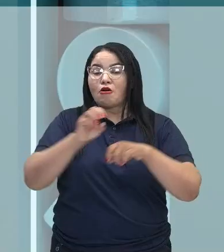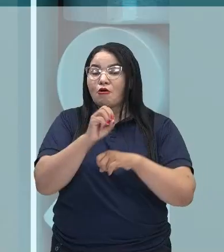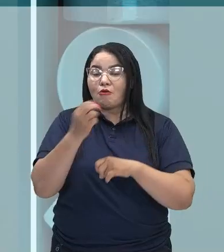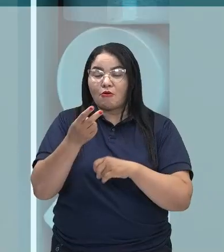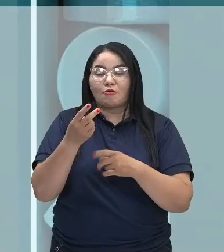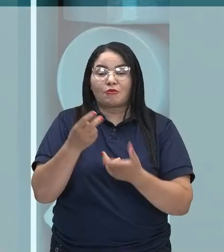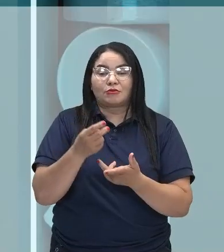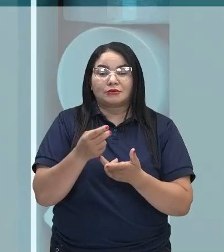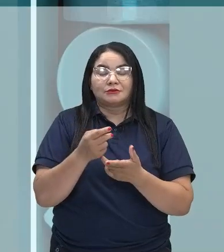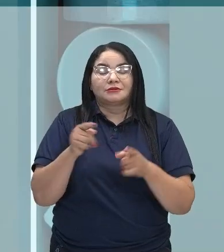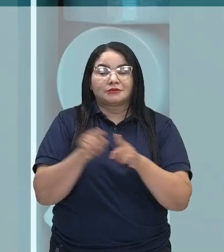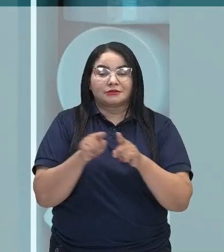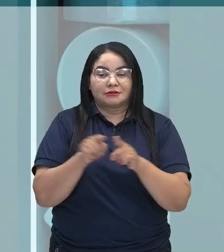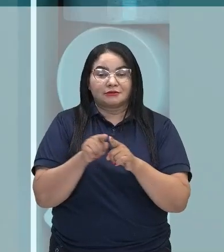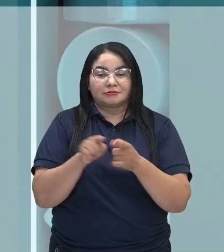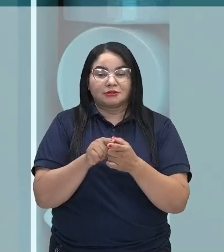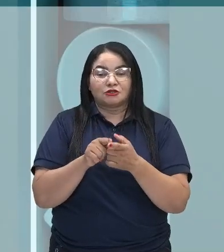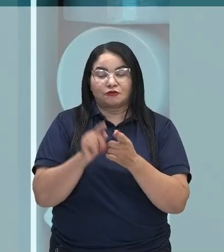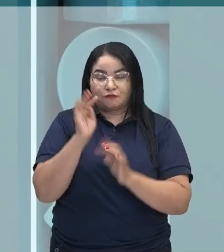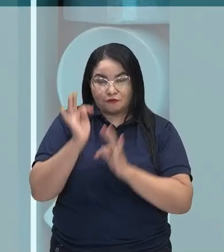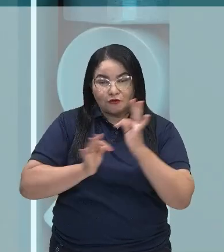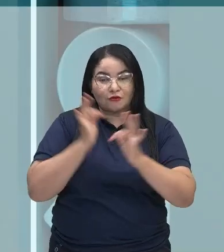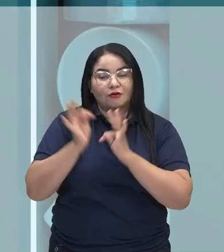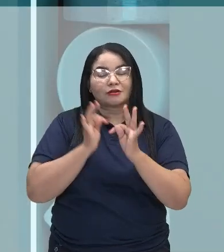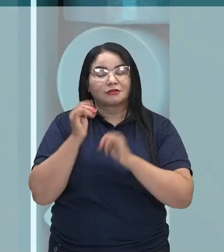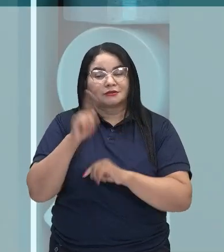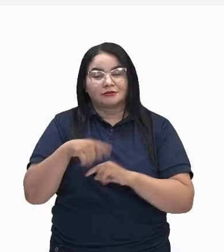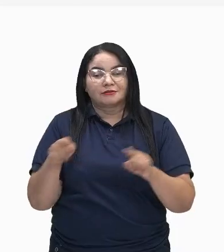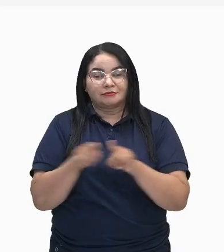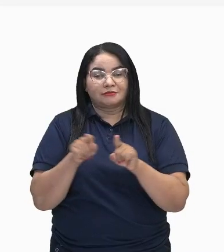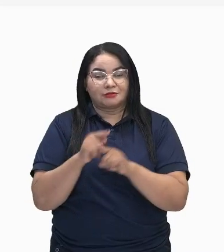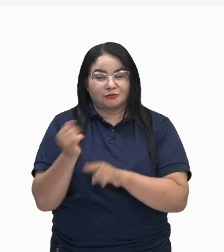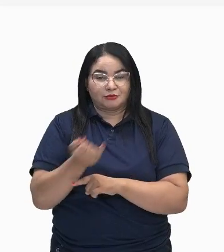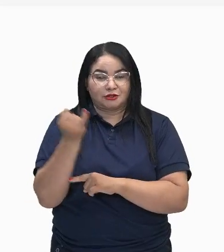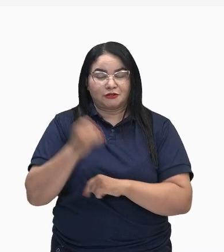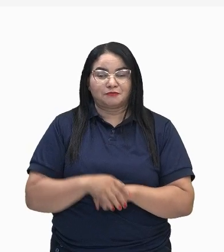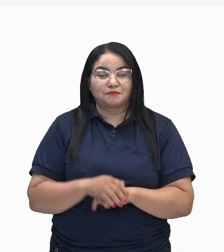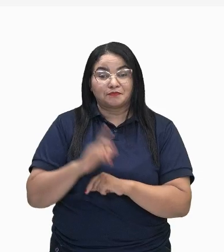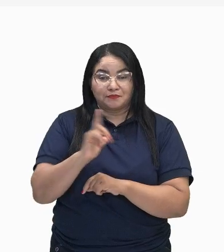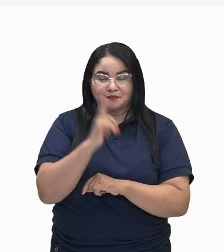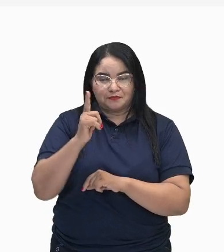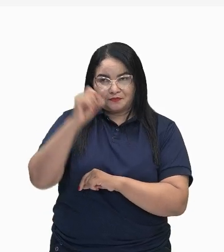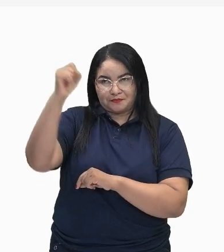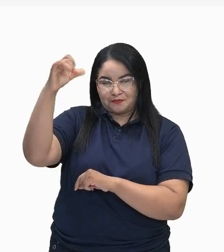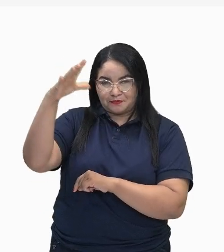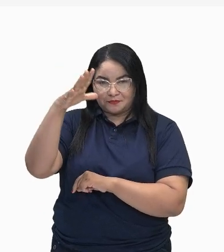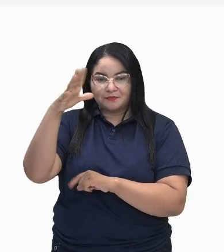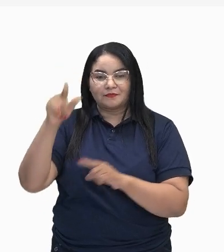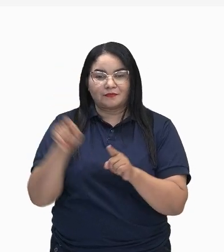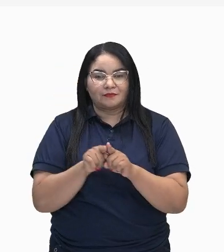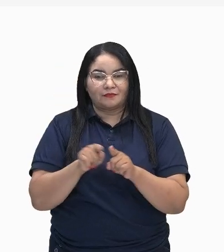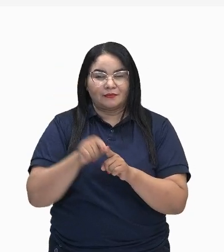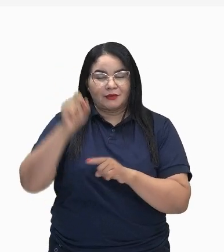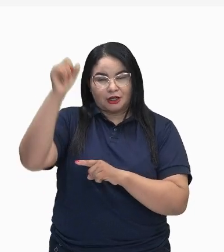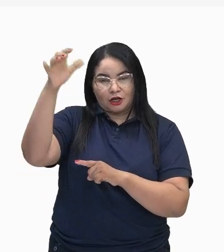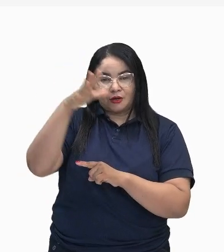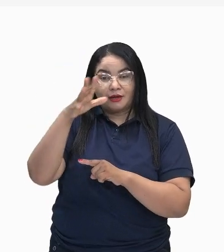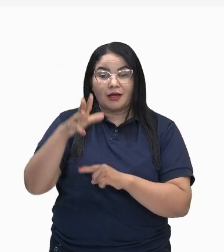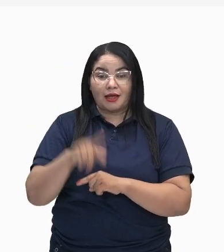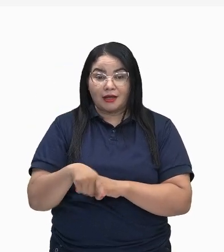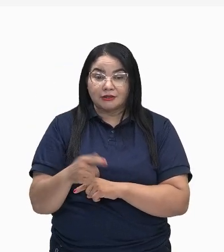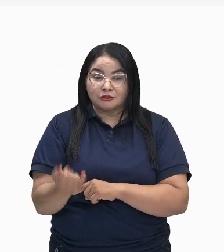clássicas quanto danças folclóricas. Também nós temos a iluminação. A iluminação, a luz